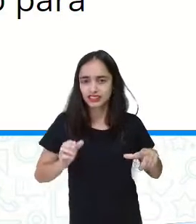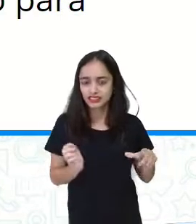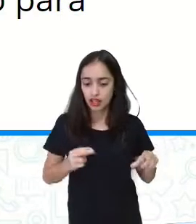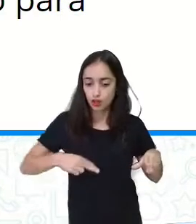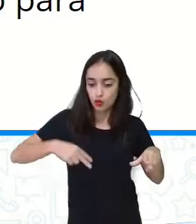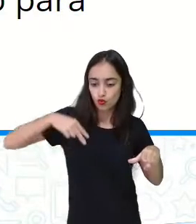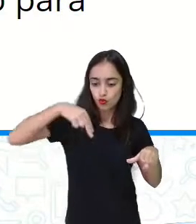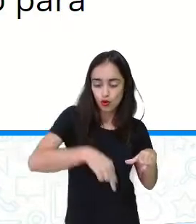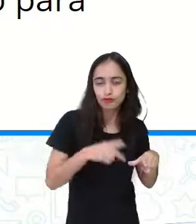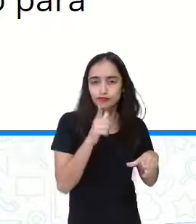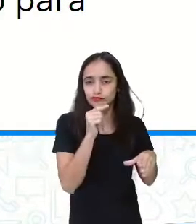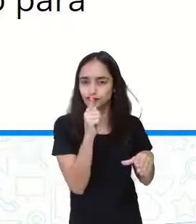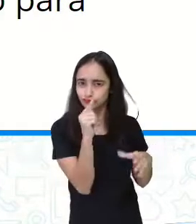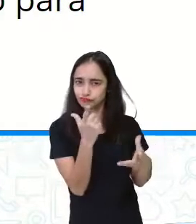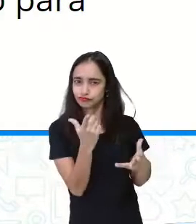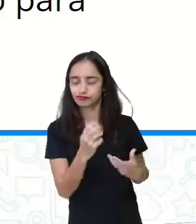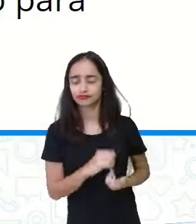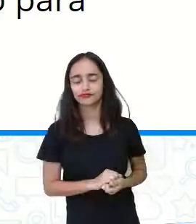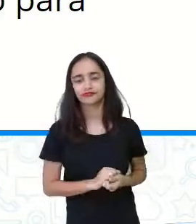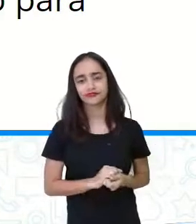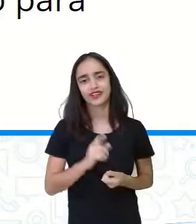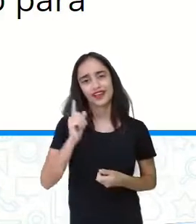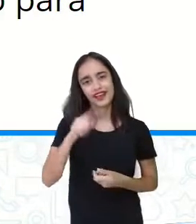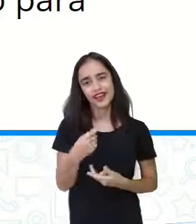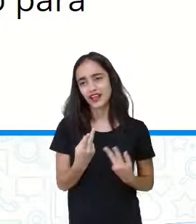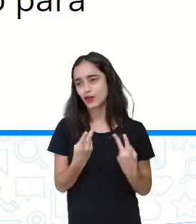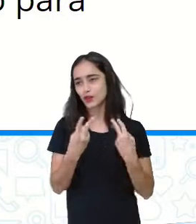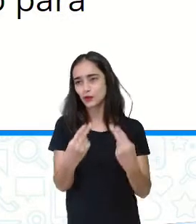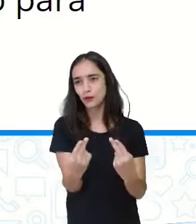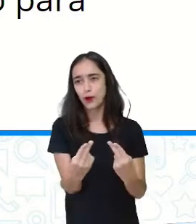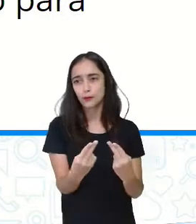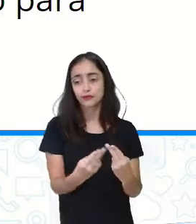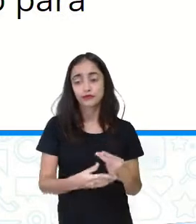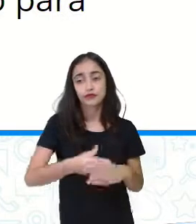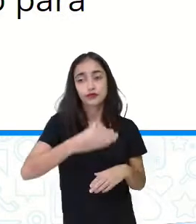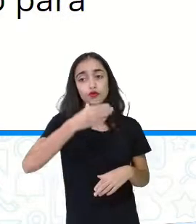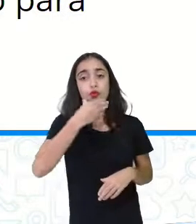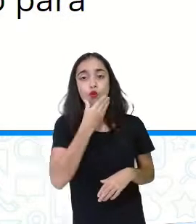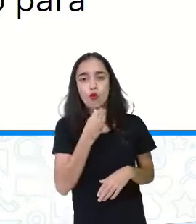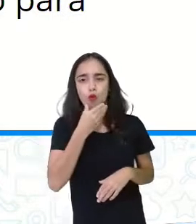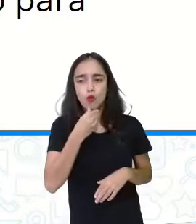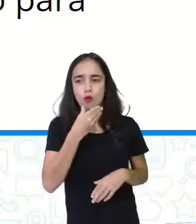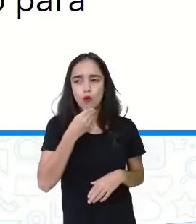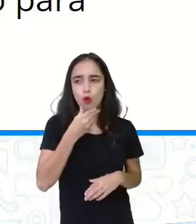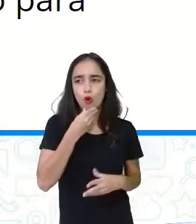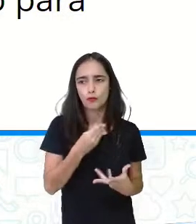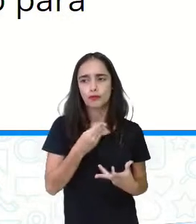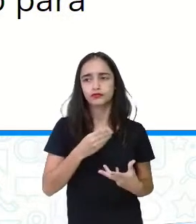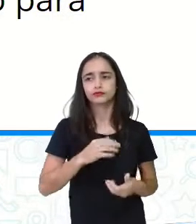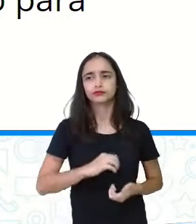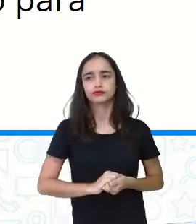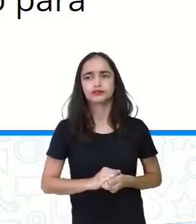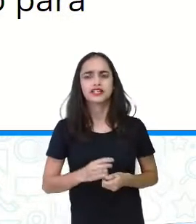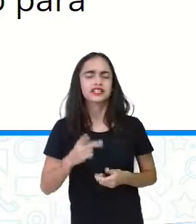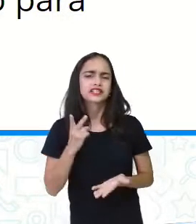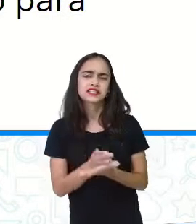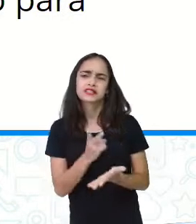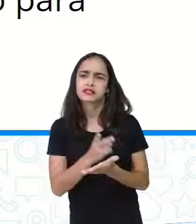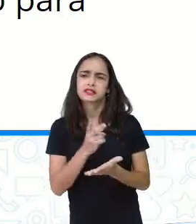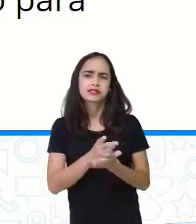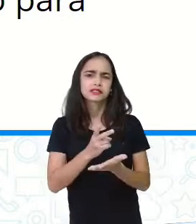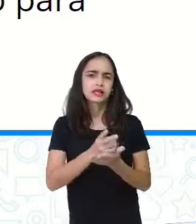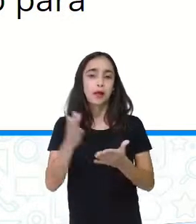o caso do administrador deverso daltio Que costuma passear de bicicleta e fazer